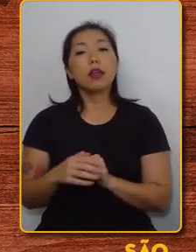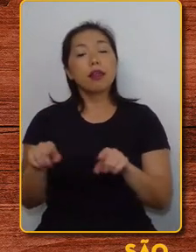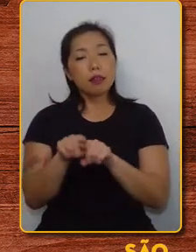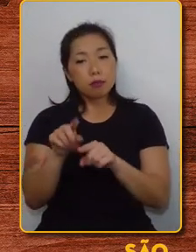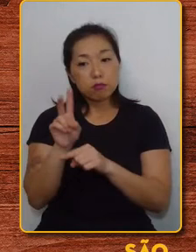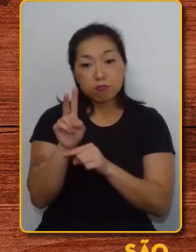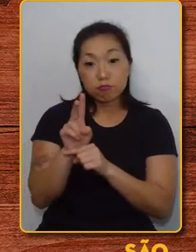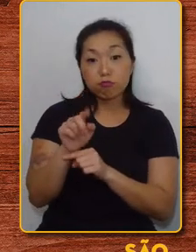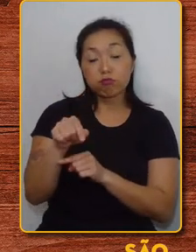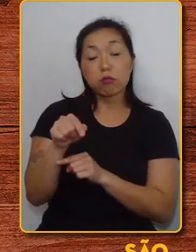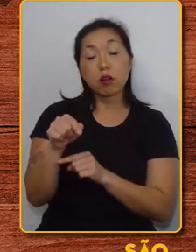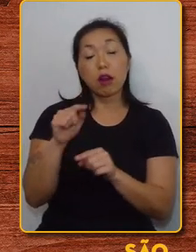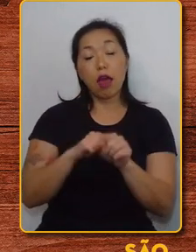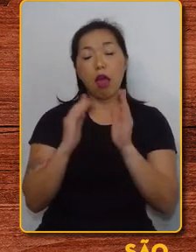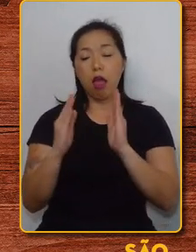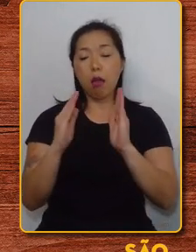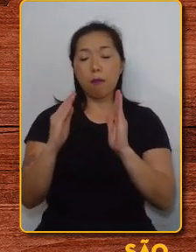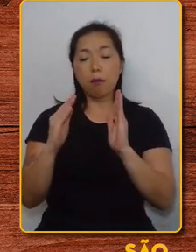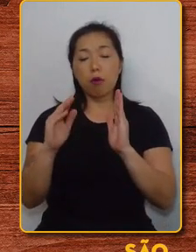ex-presidente Lula.